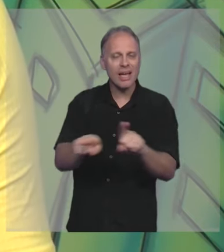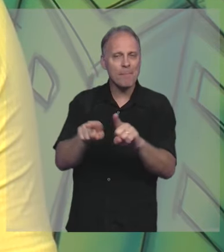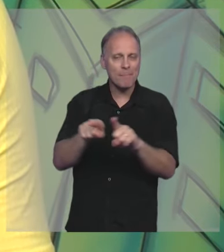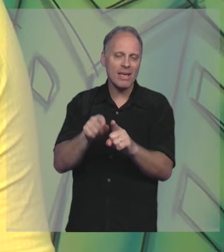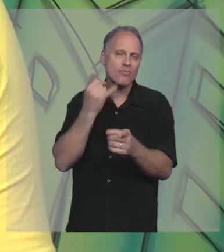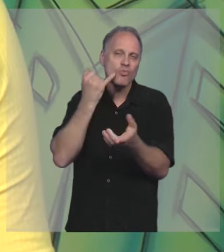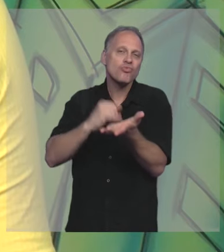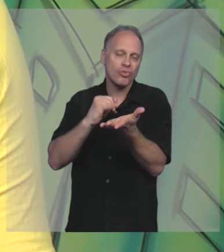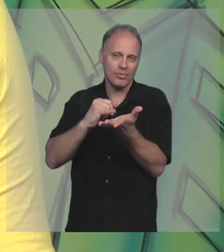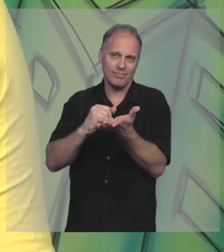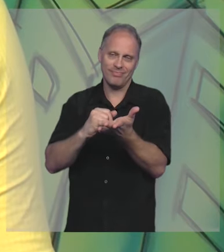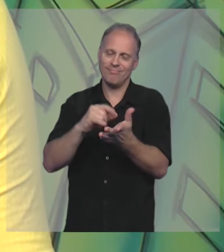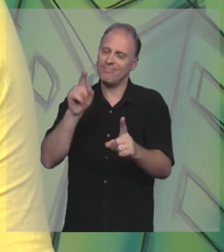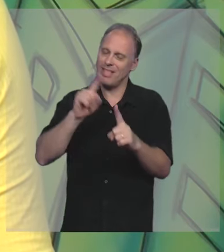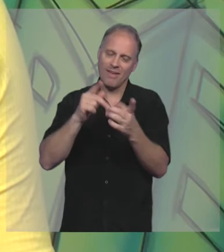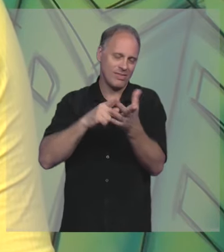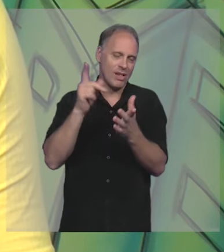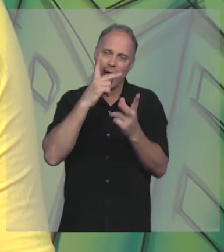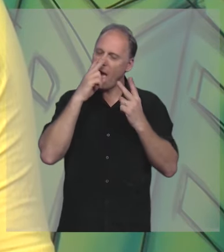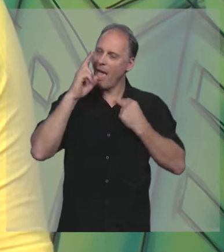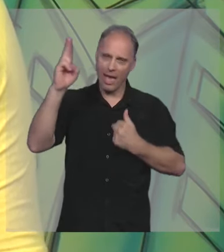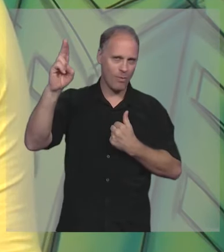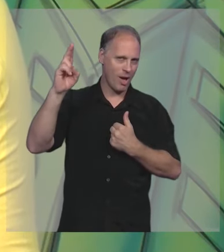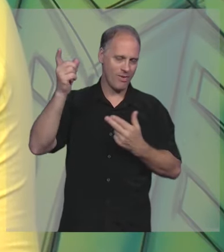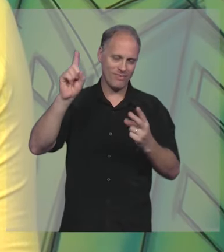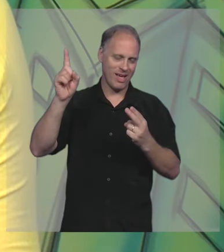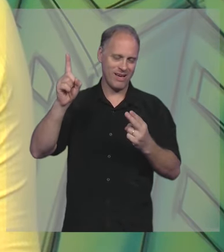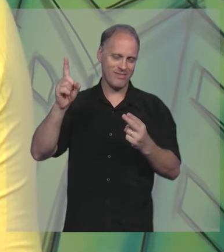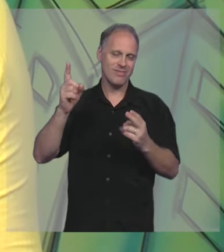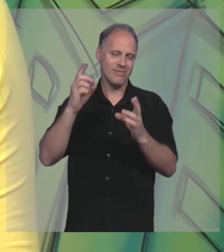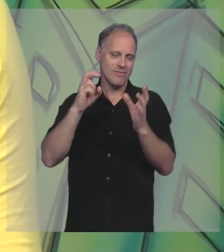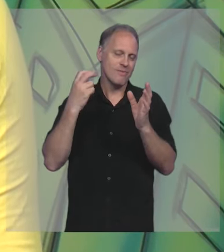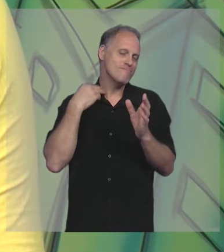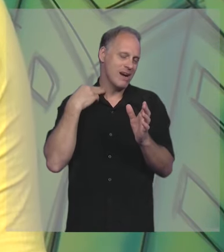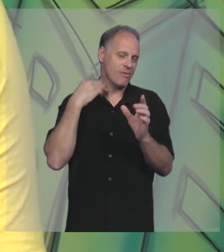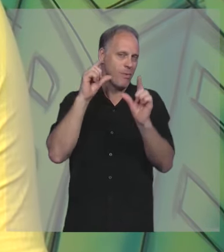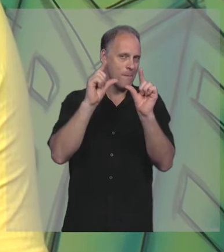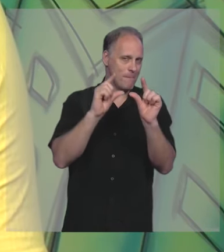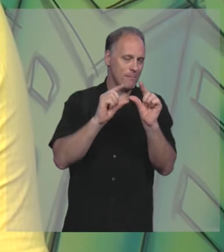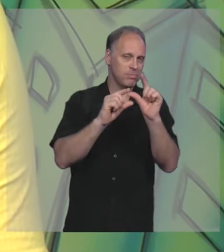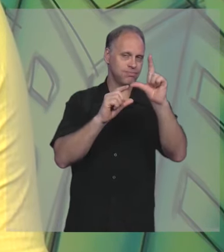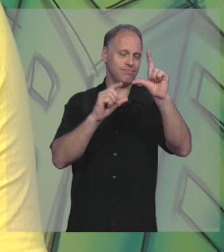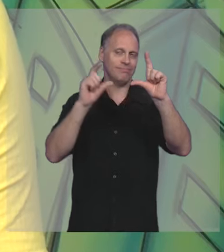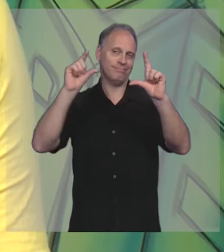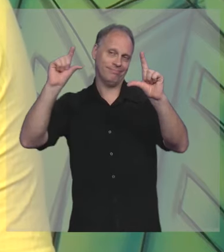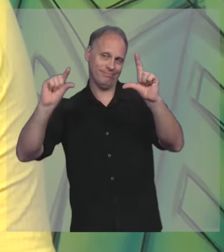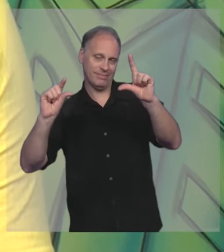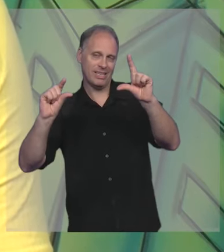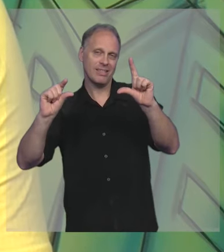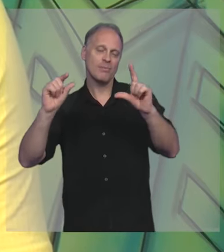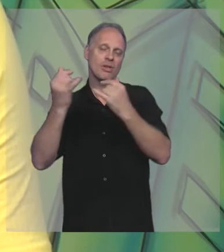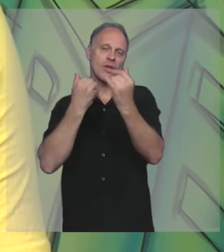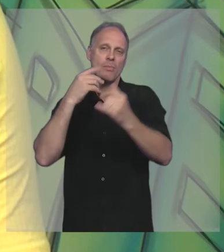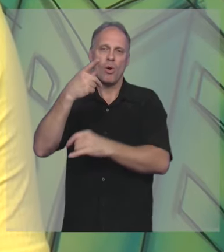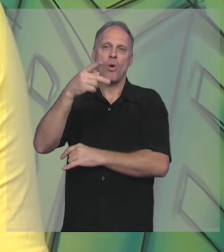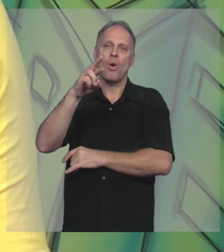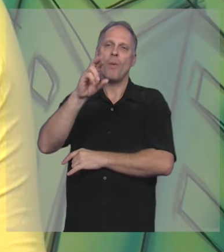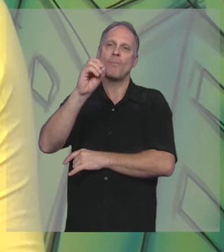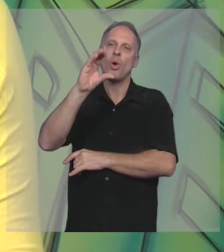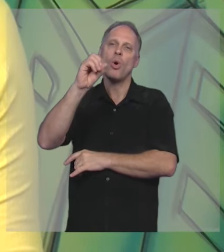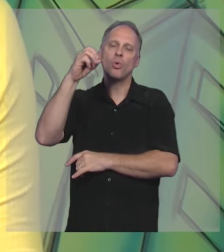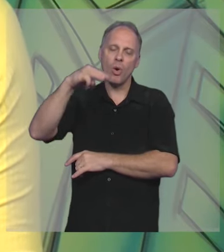dele. Óbvio que não se reduz na mesma proporção. Nos últimos meses que o Copom reduziu essa taxa, reduziu um pouco a taxa